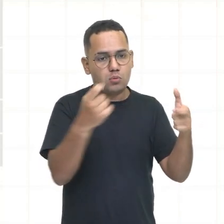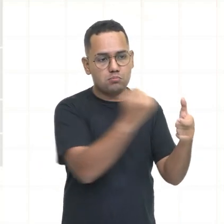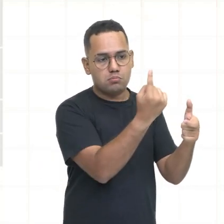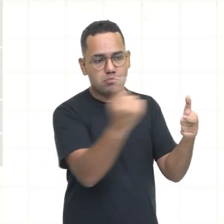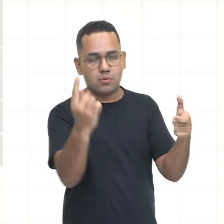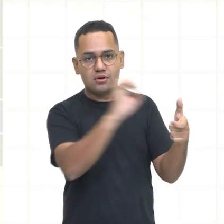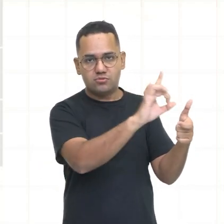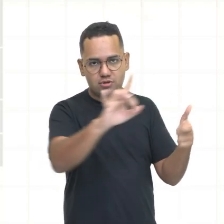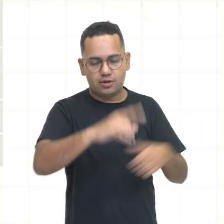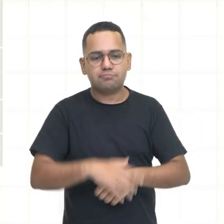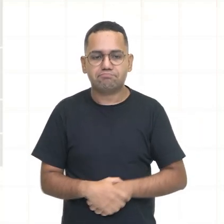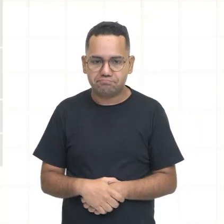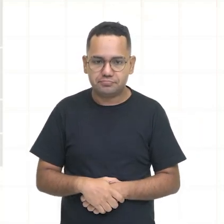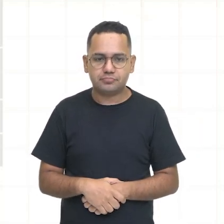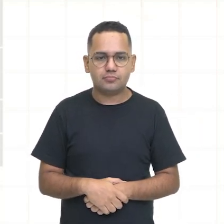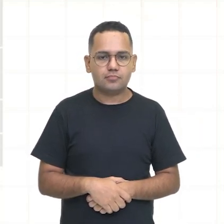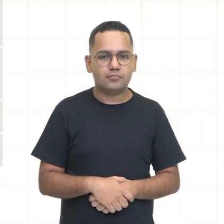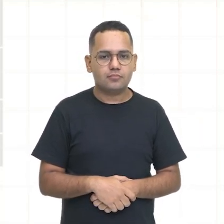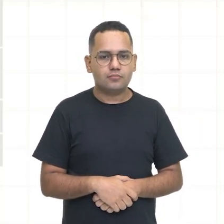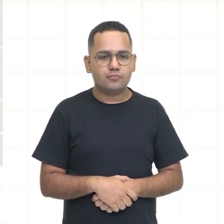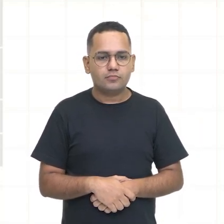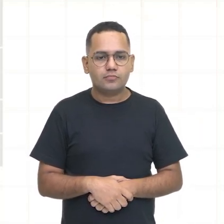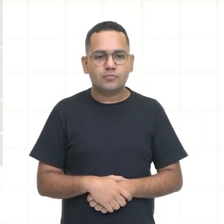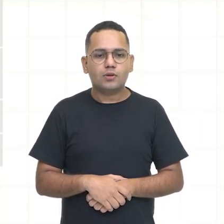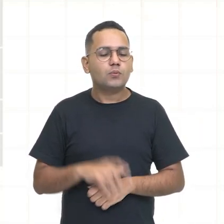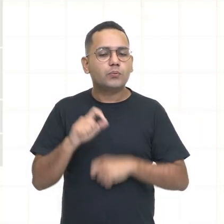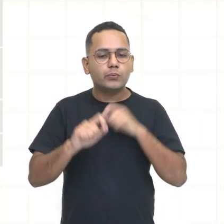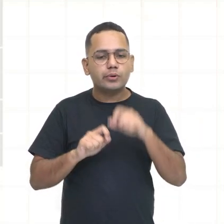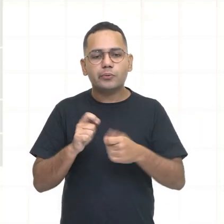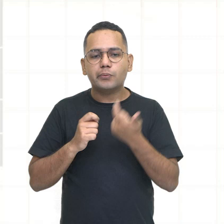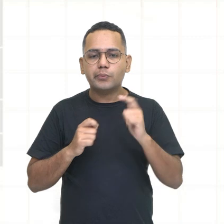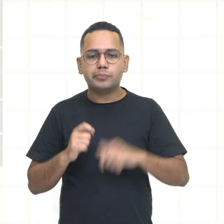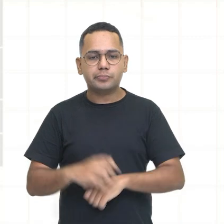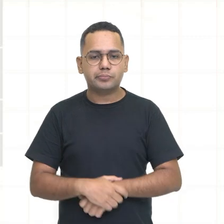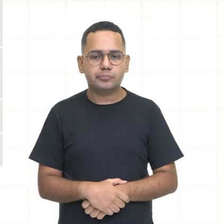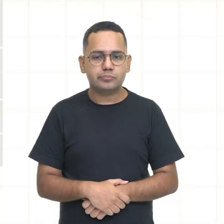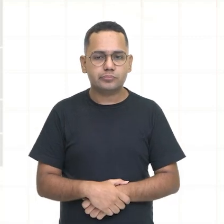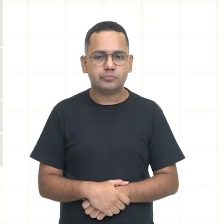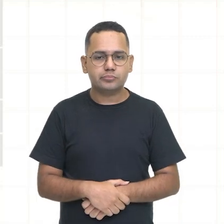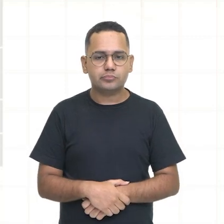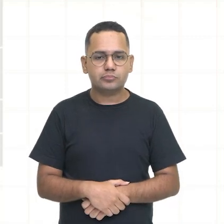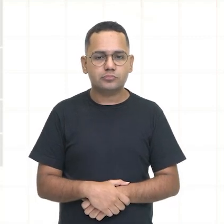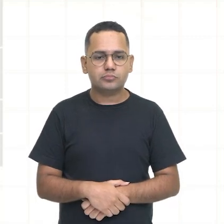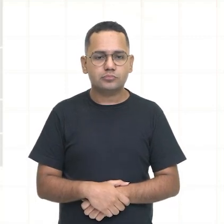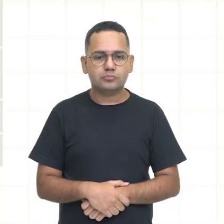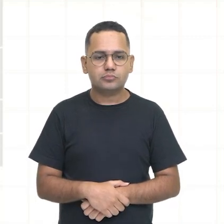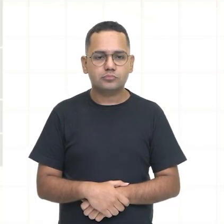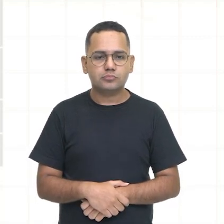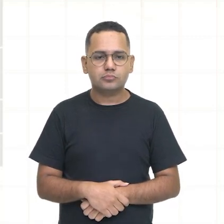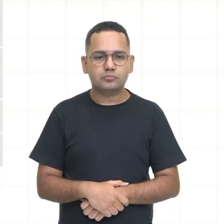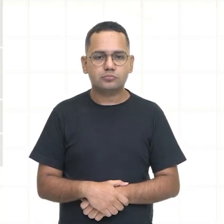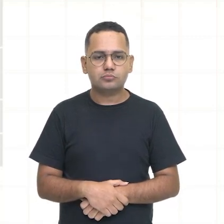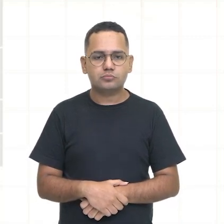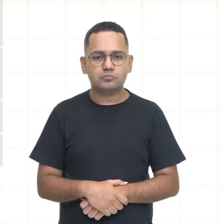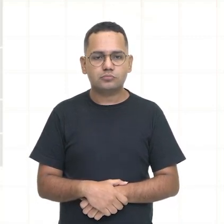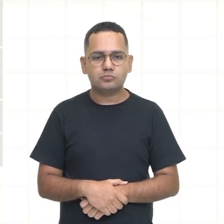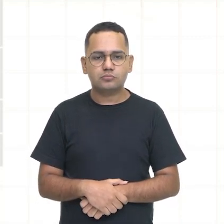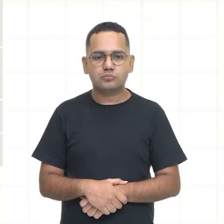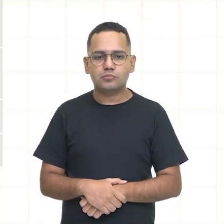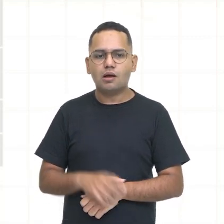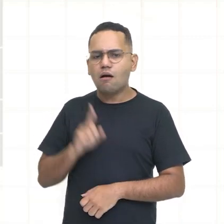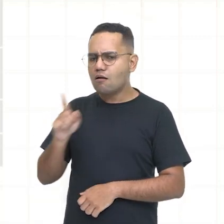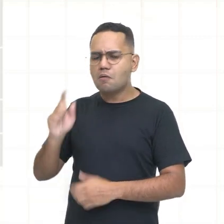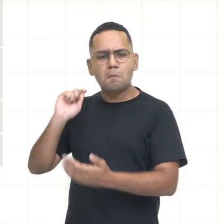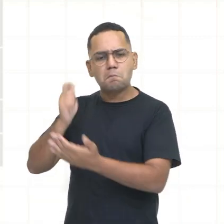Outra característica importante do aliancismo, tá, gente? Era justamente o não pagamento da